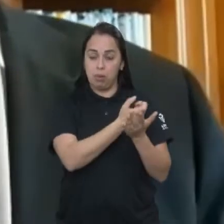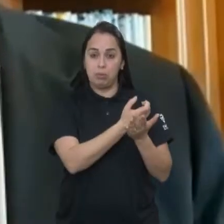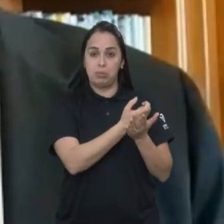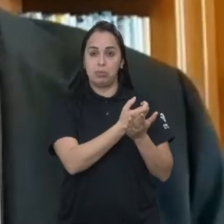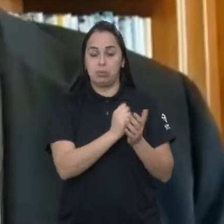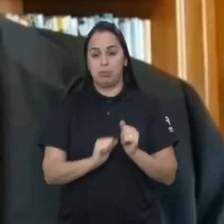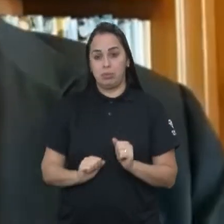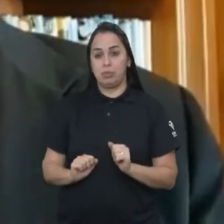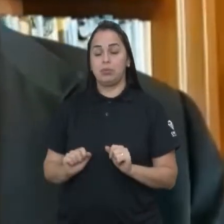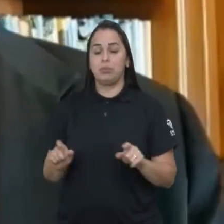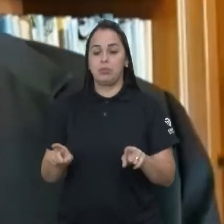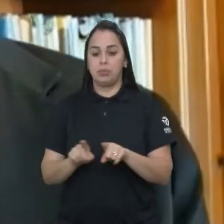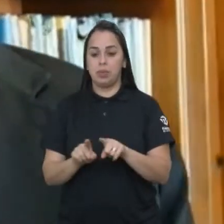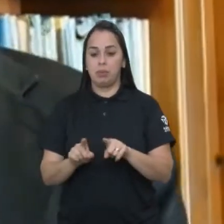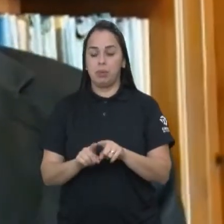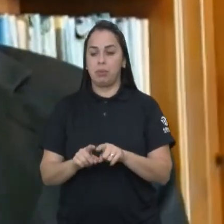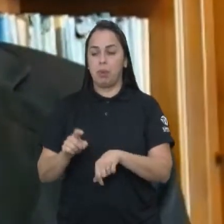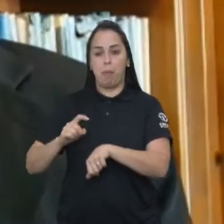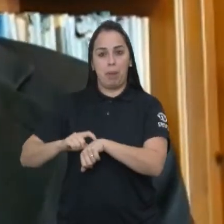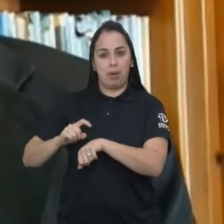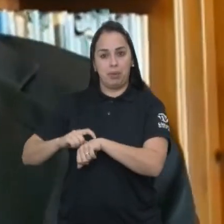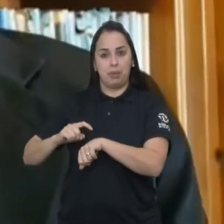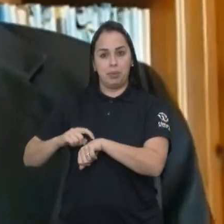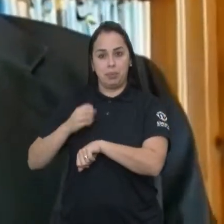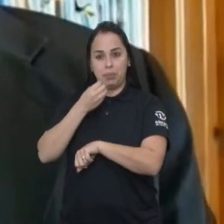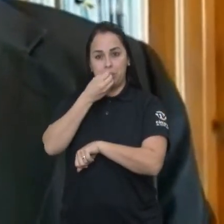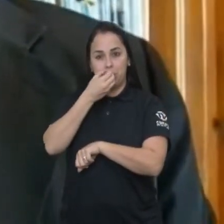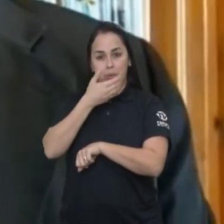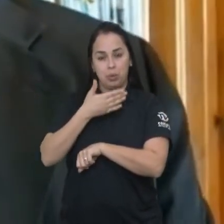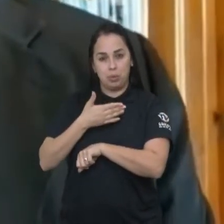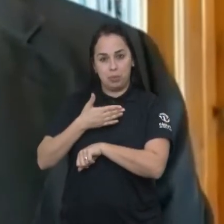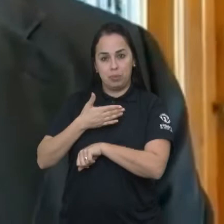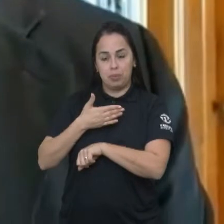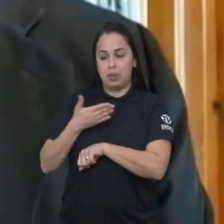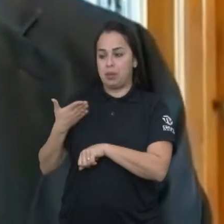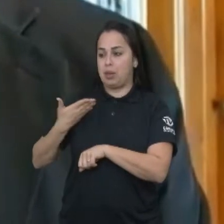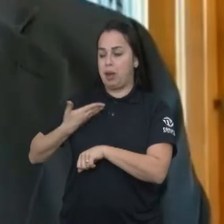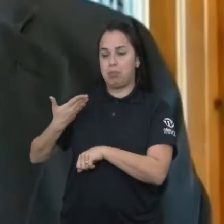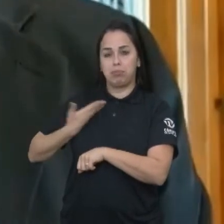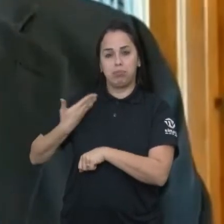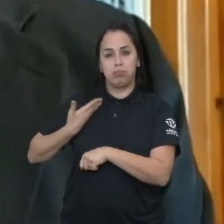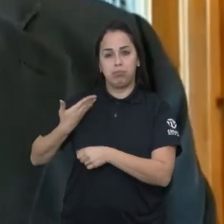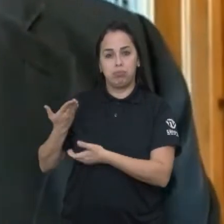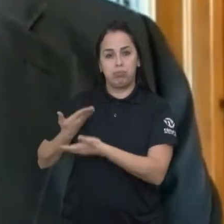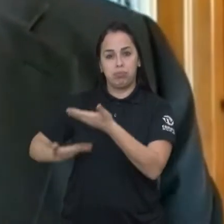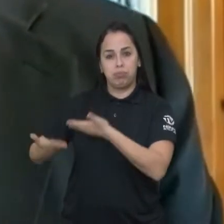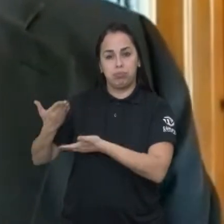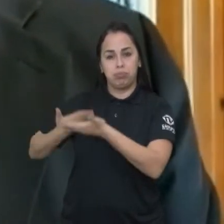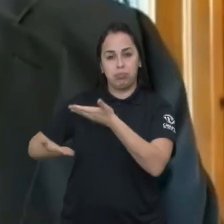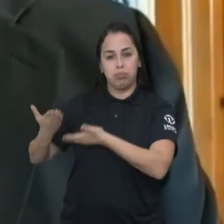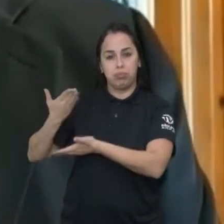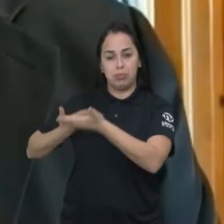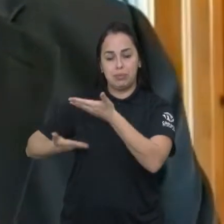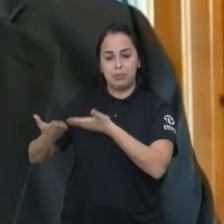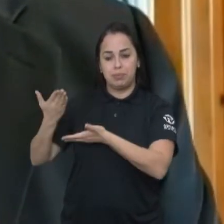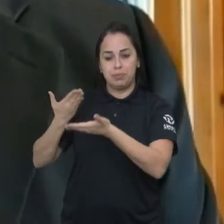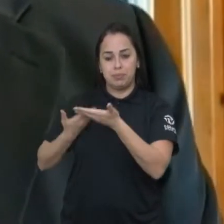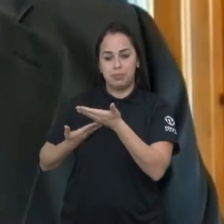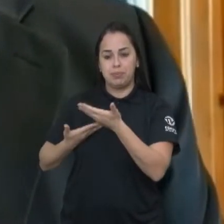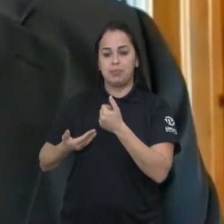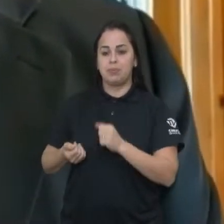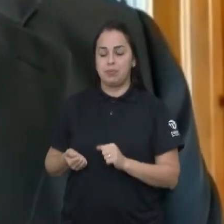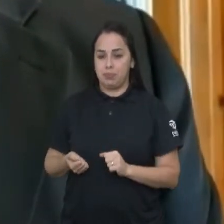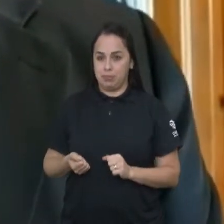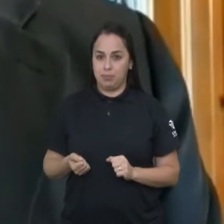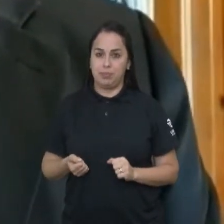Tivemos bons momentos, numa amizade sólida, que durou muitos anos,